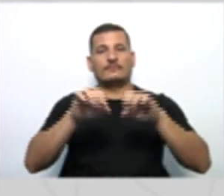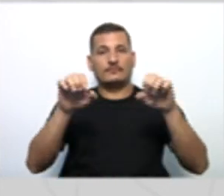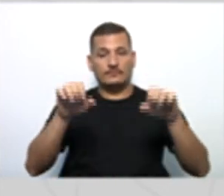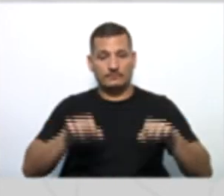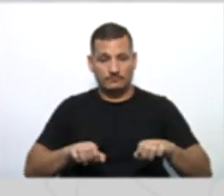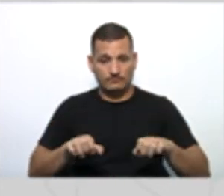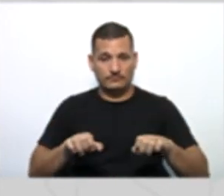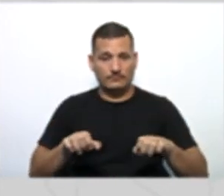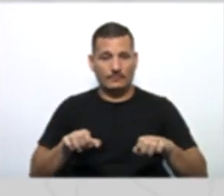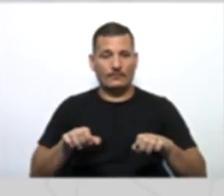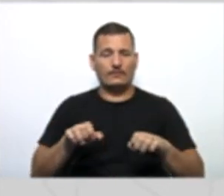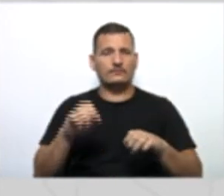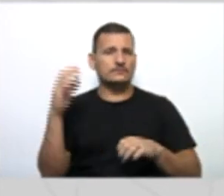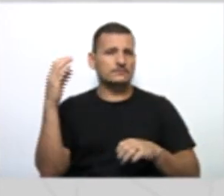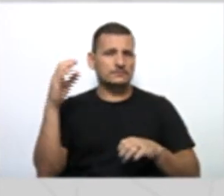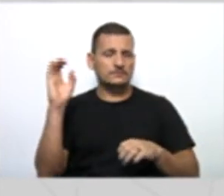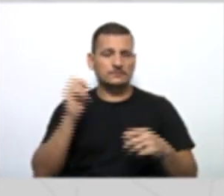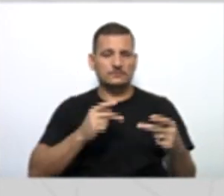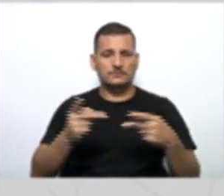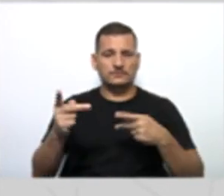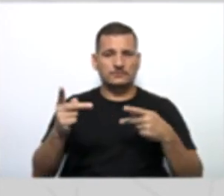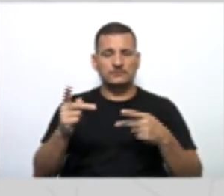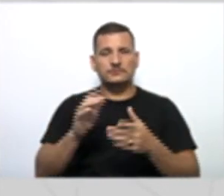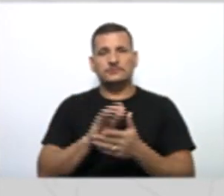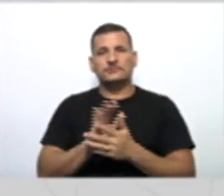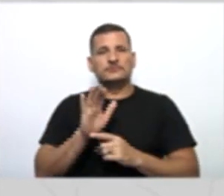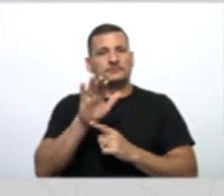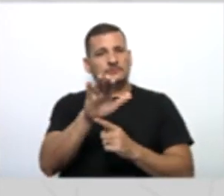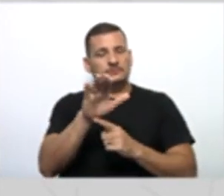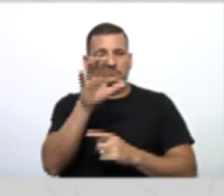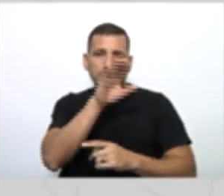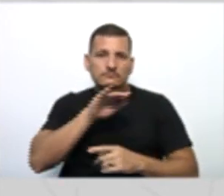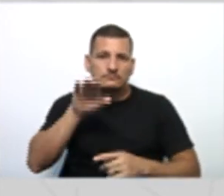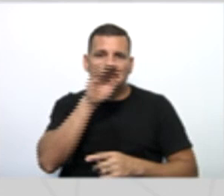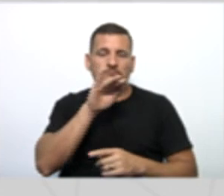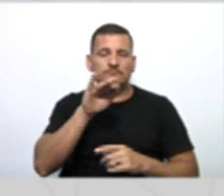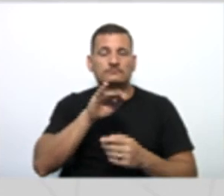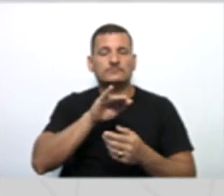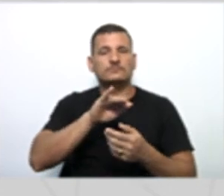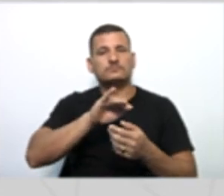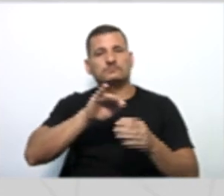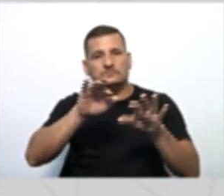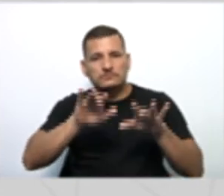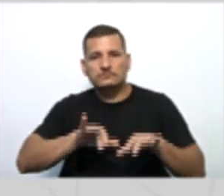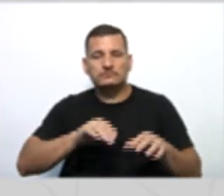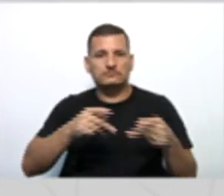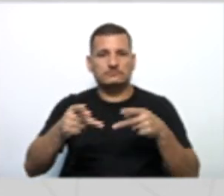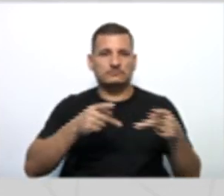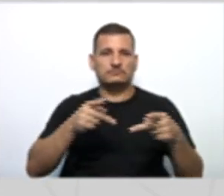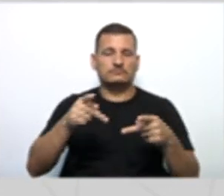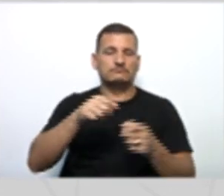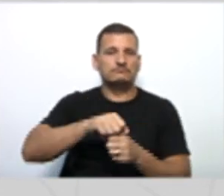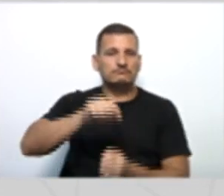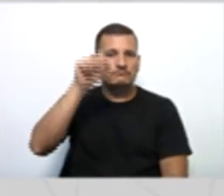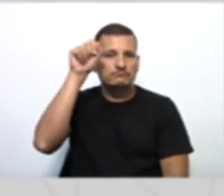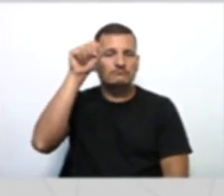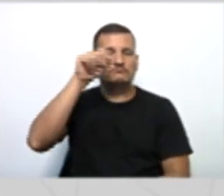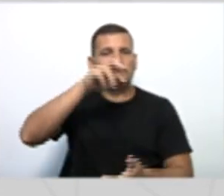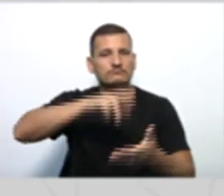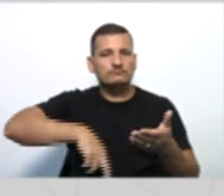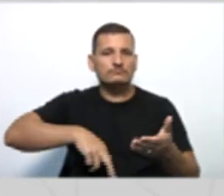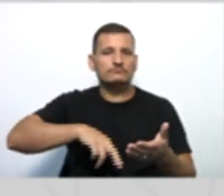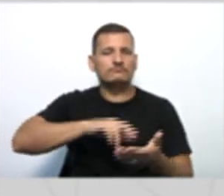e projetos, apresentação oral e escrita de projetos, relatórios, banners e outros